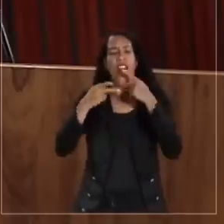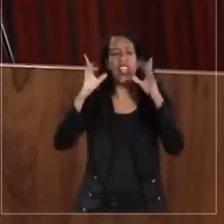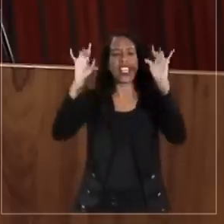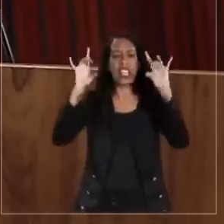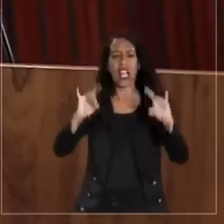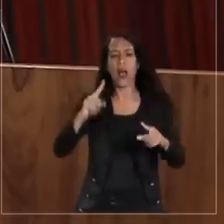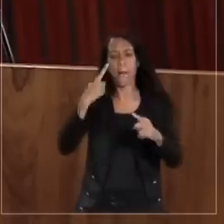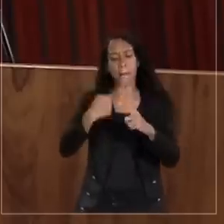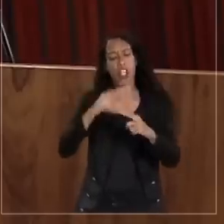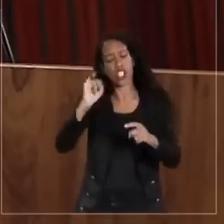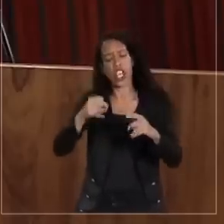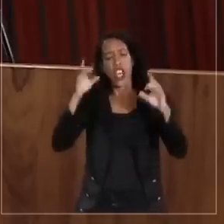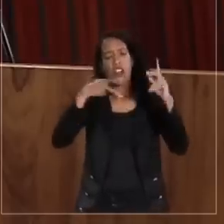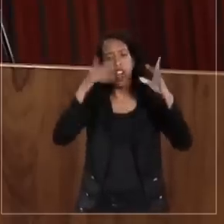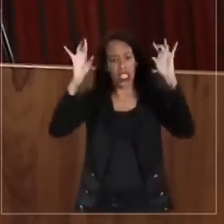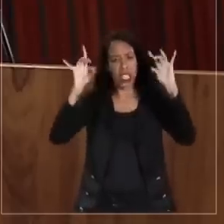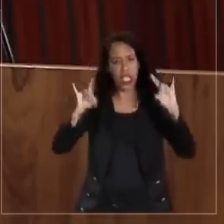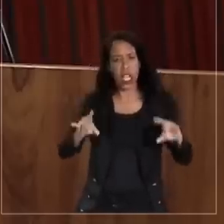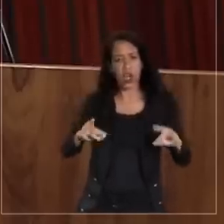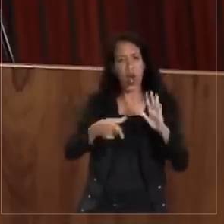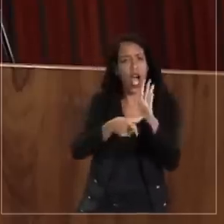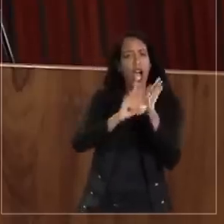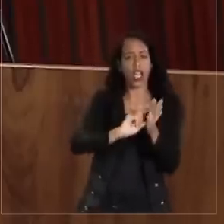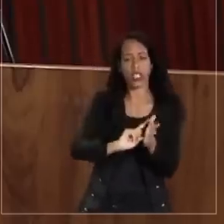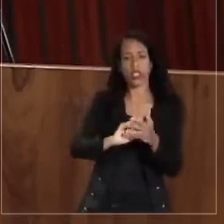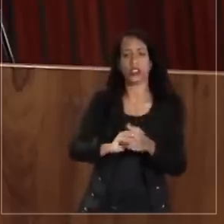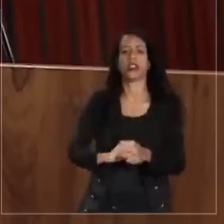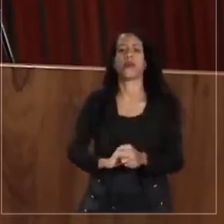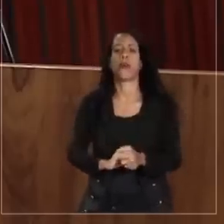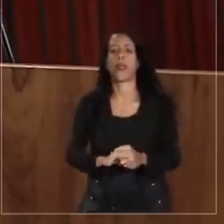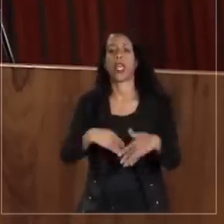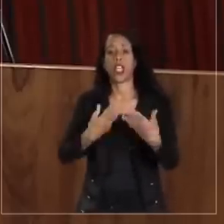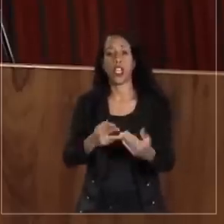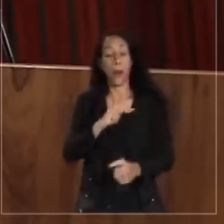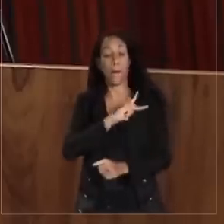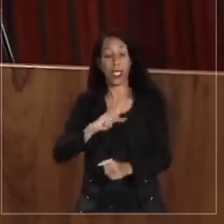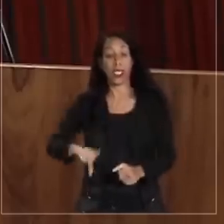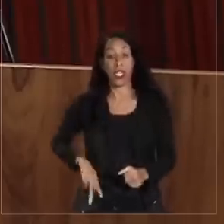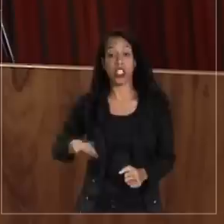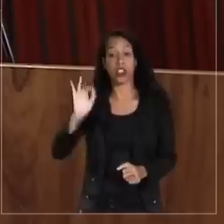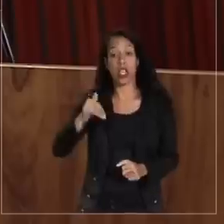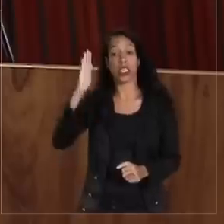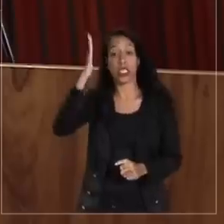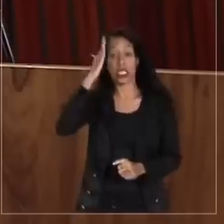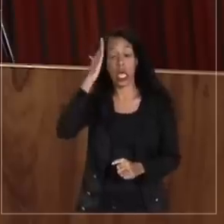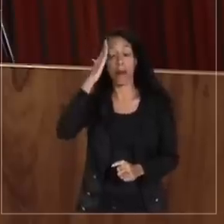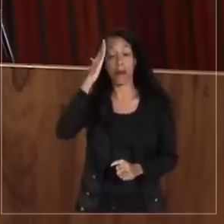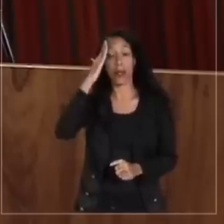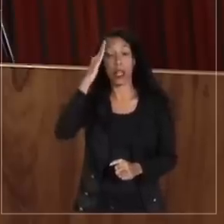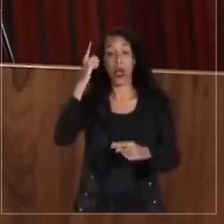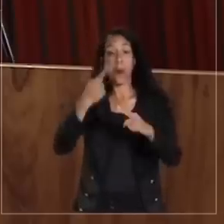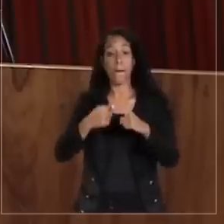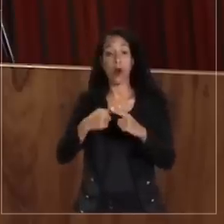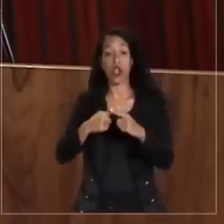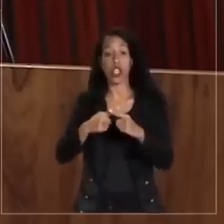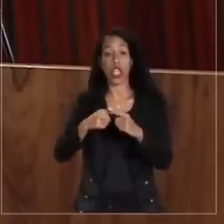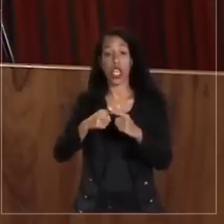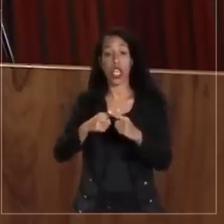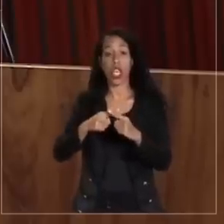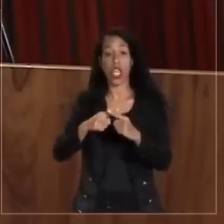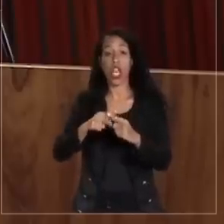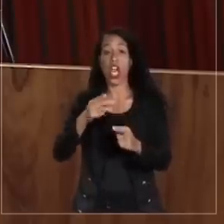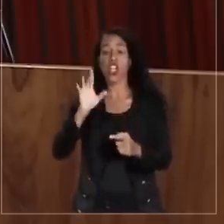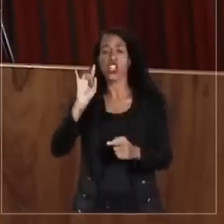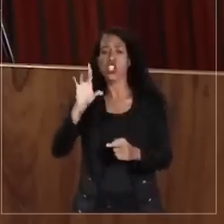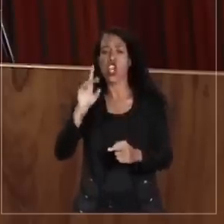mas o presidente, no monólogo, e se tratava efetivamente de um monólogo, porque ele falou, não houve perguntas,